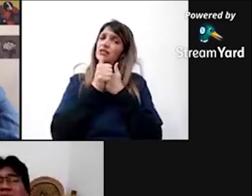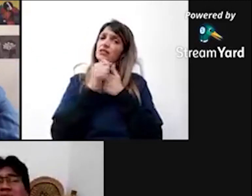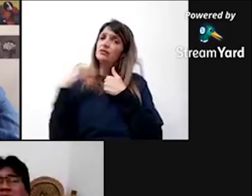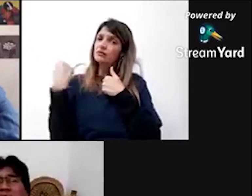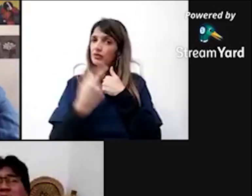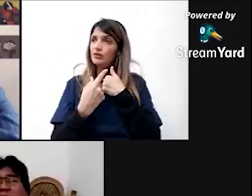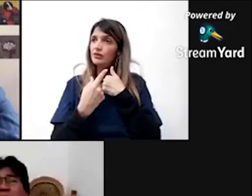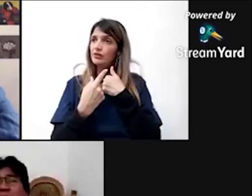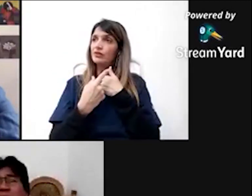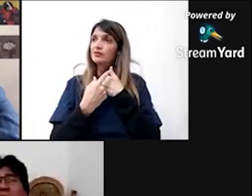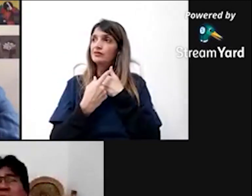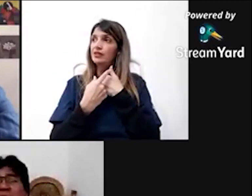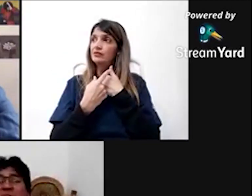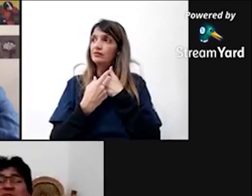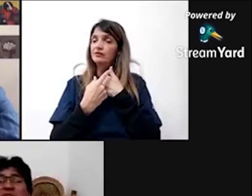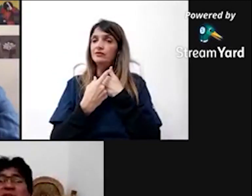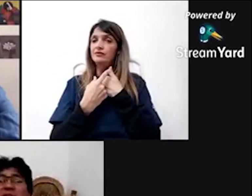tem